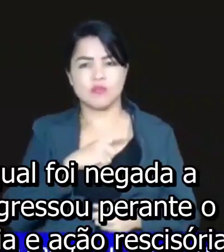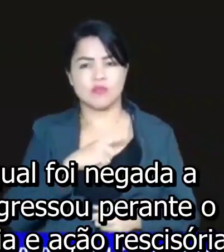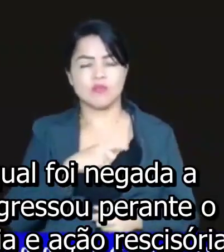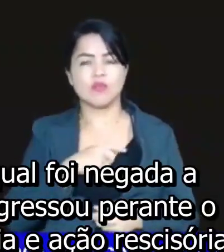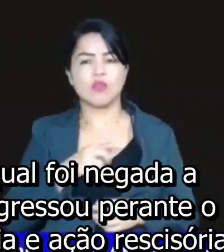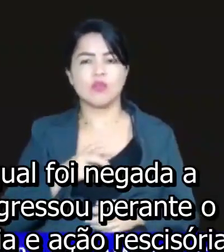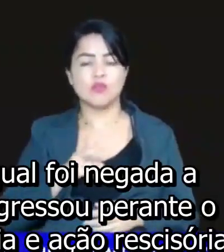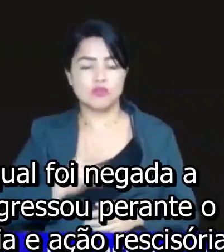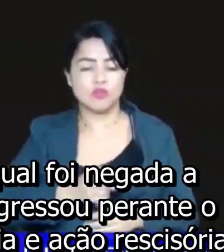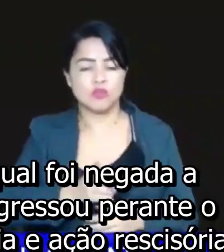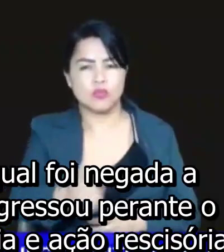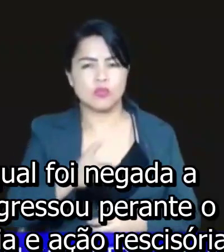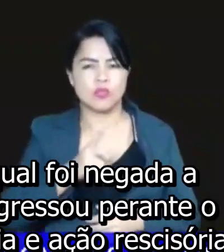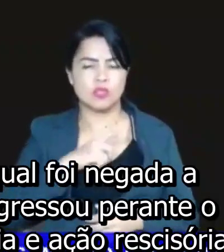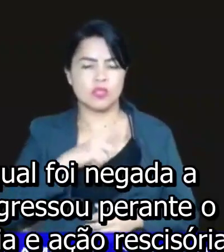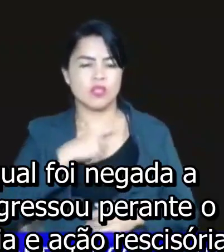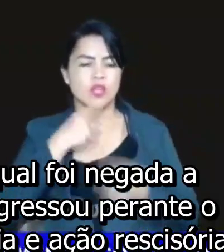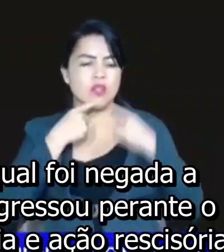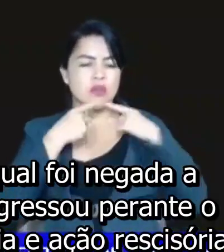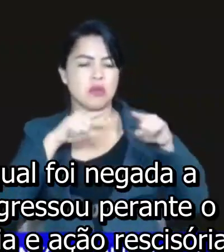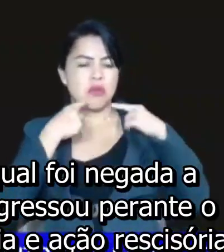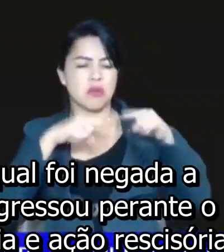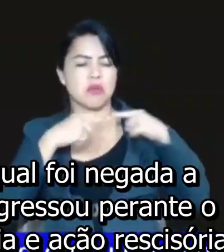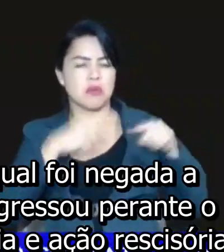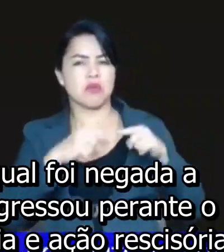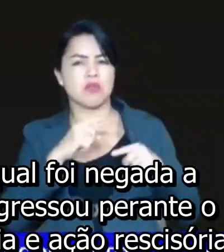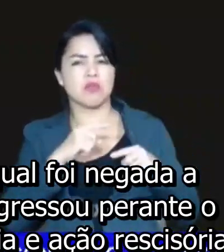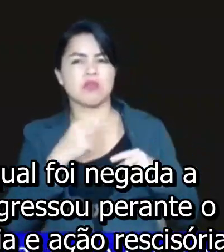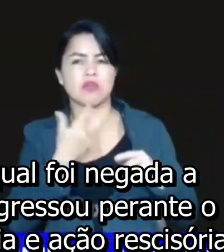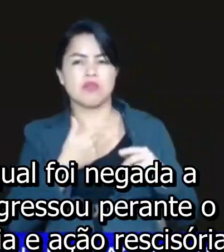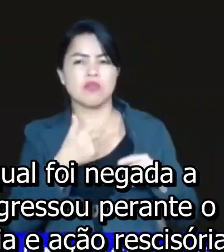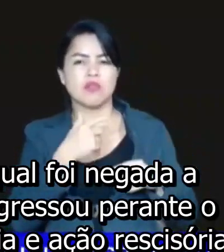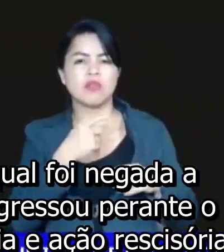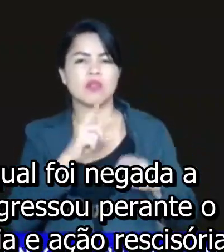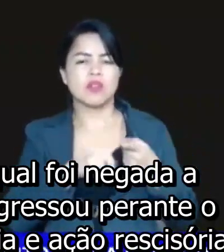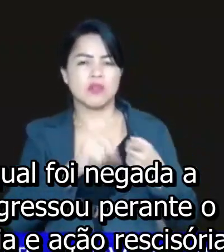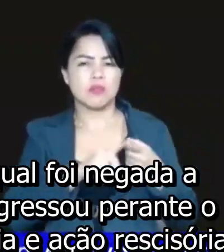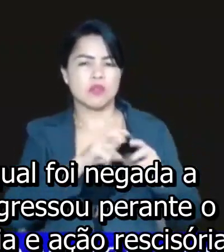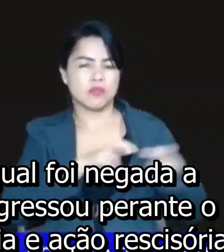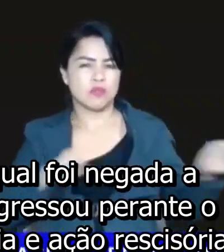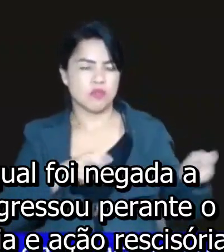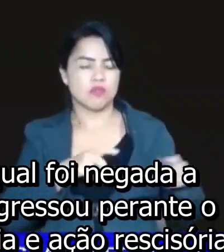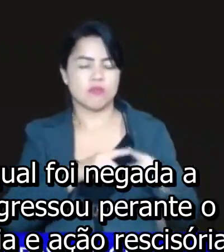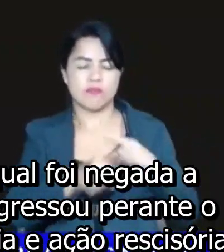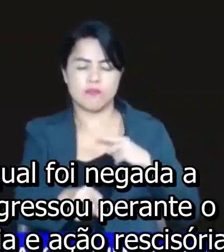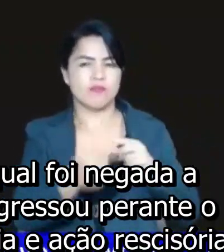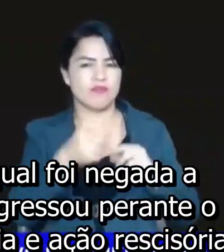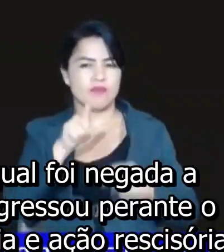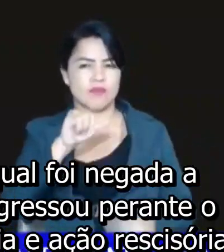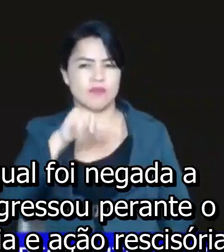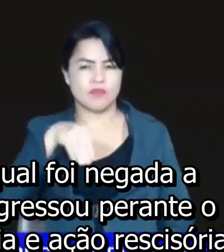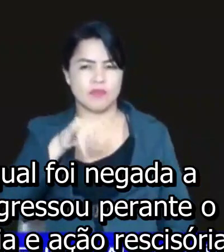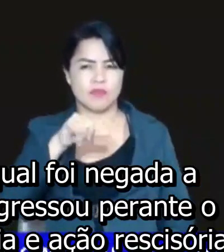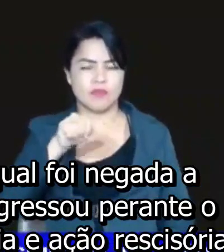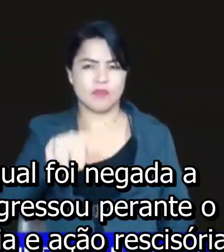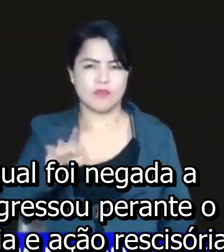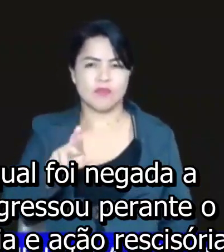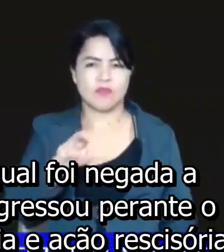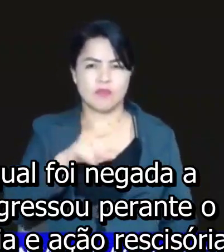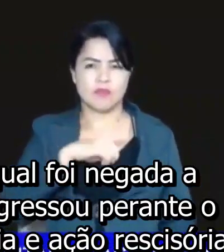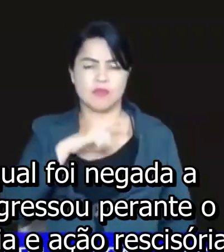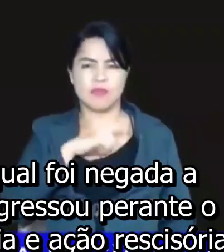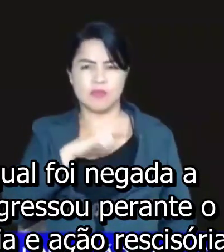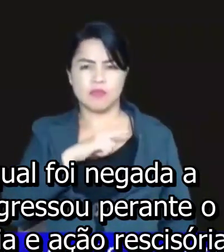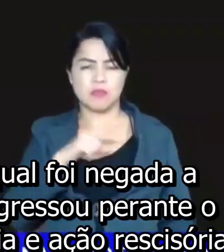de uma reclamação constitucional, a qual foi negada a liminar. Diante dessas circunstâncias, o autor